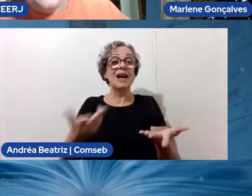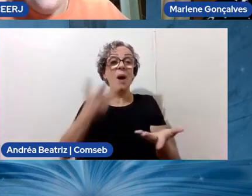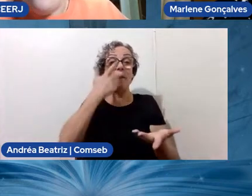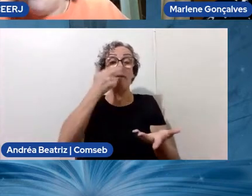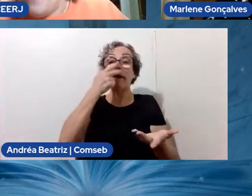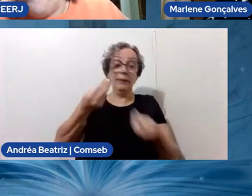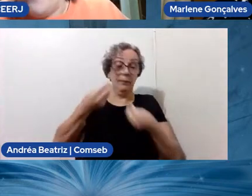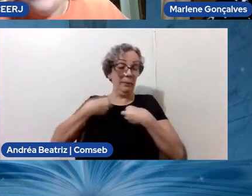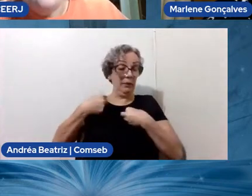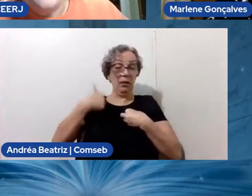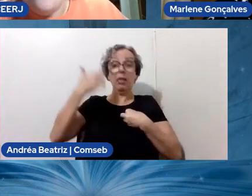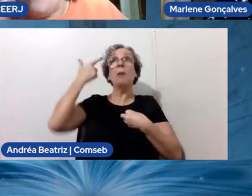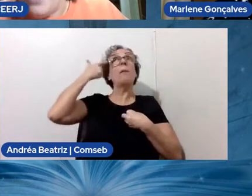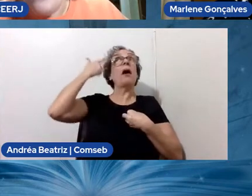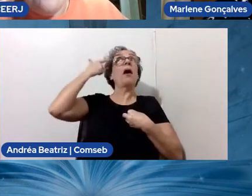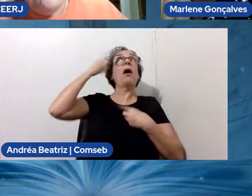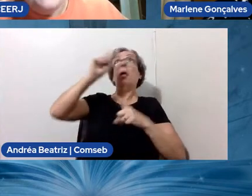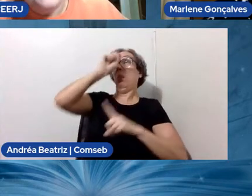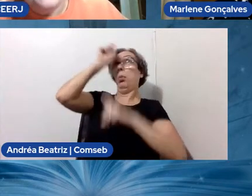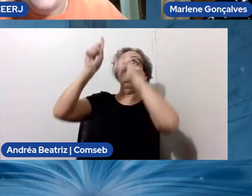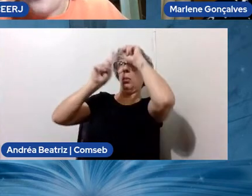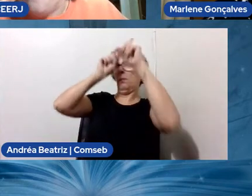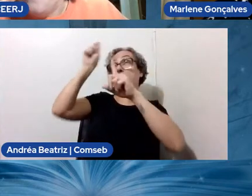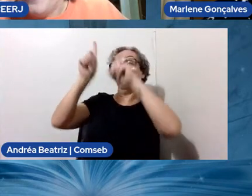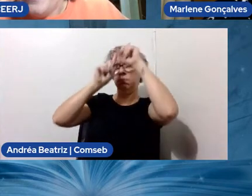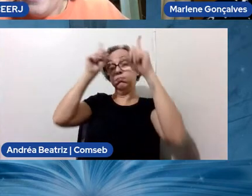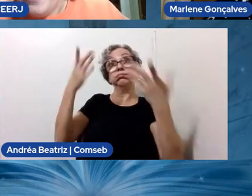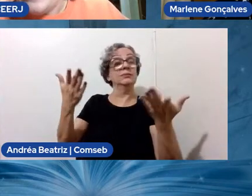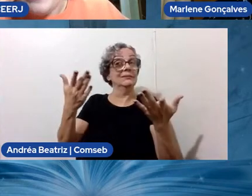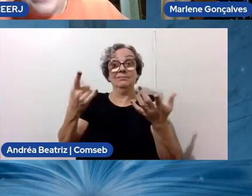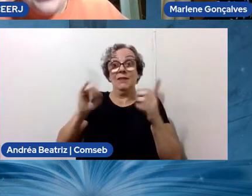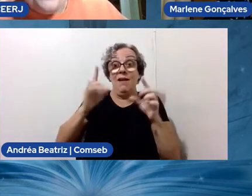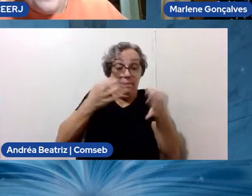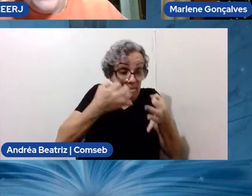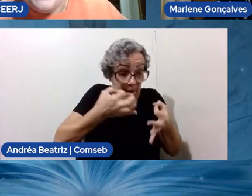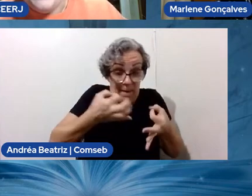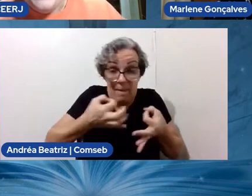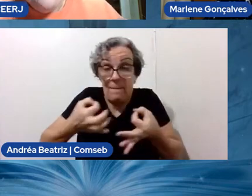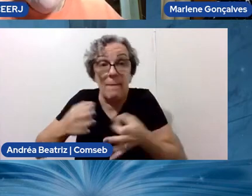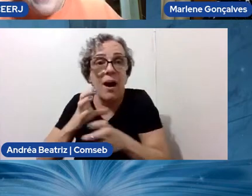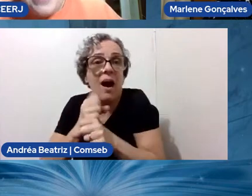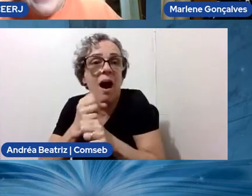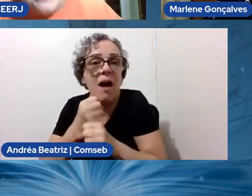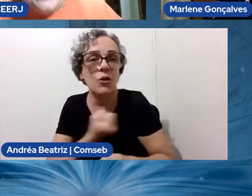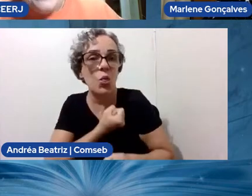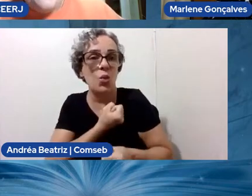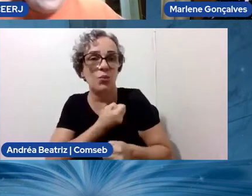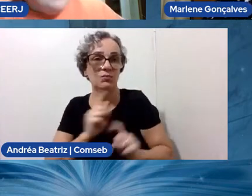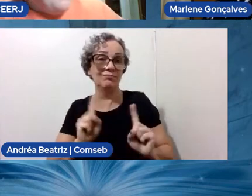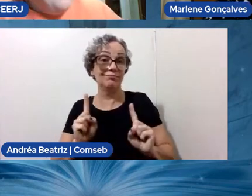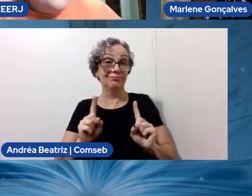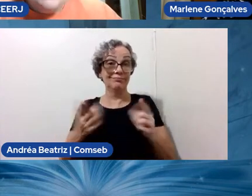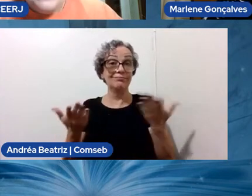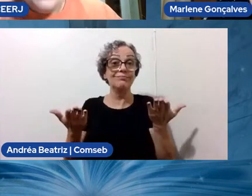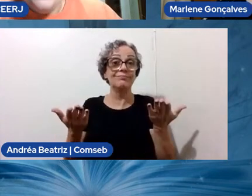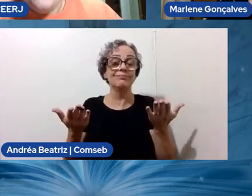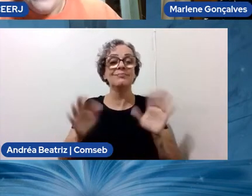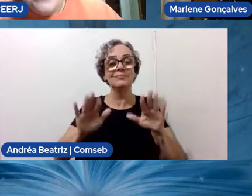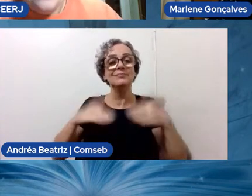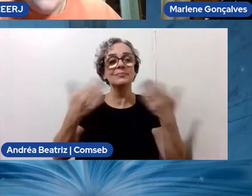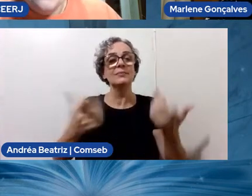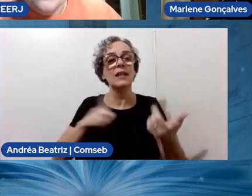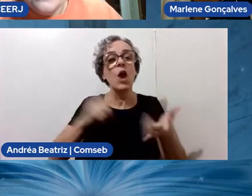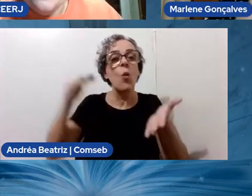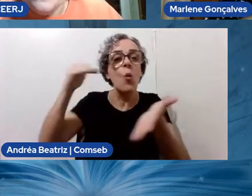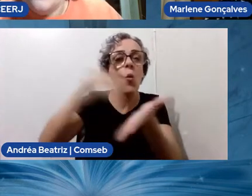iludidos em relação a podermos calcular com precisão essa resposta. Mas temos aí uma última questão,